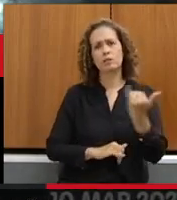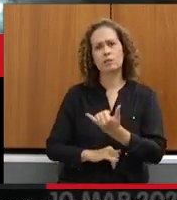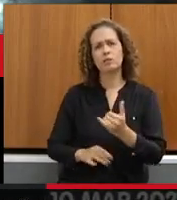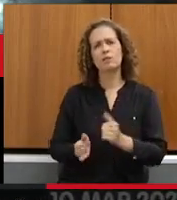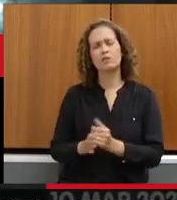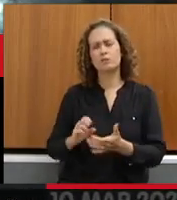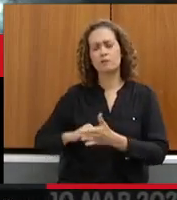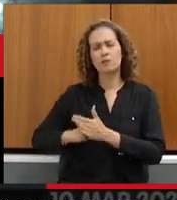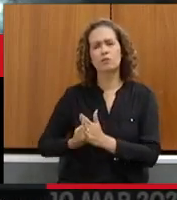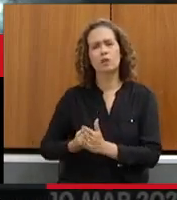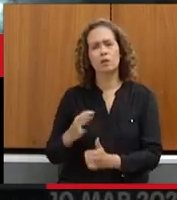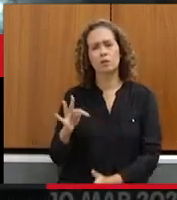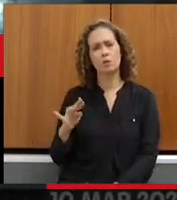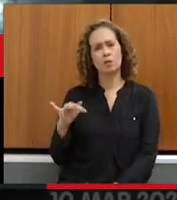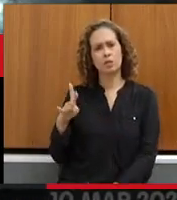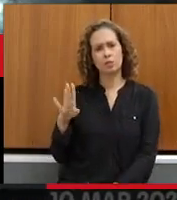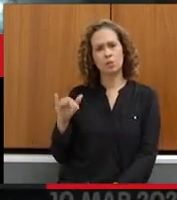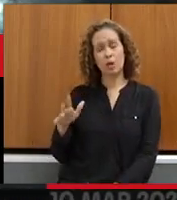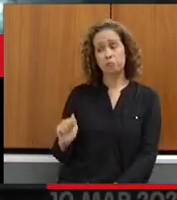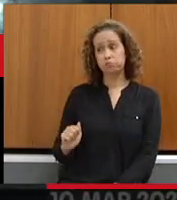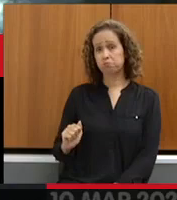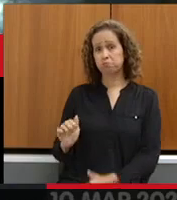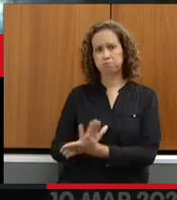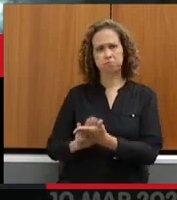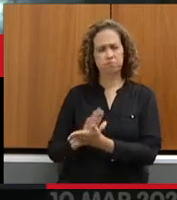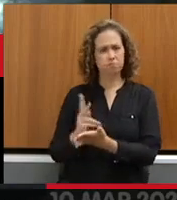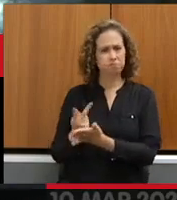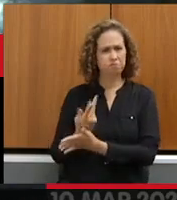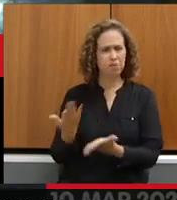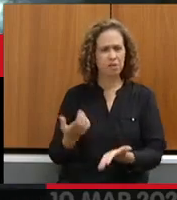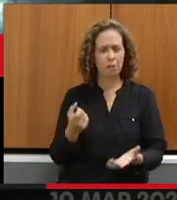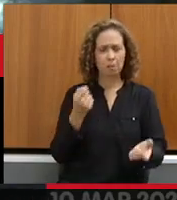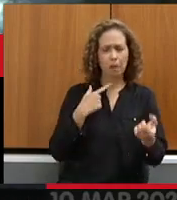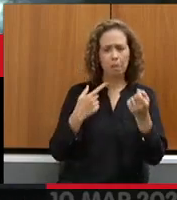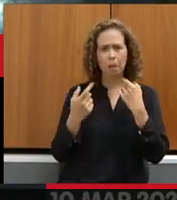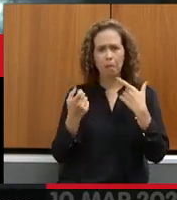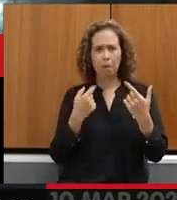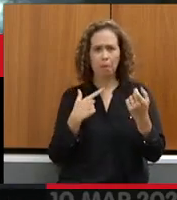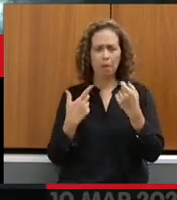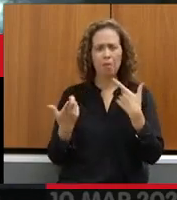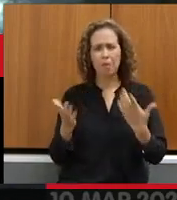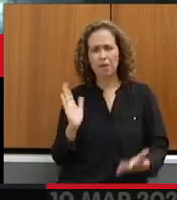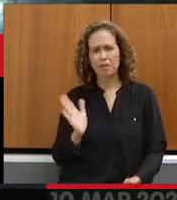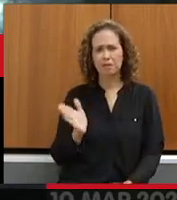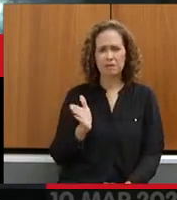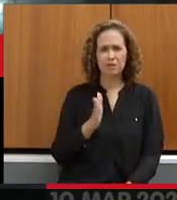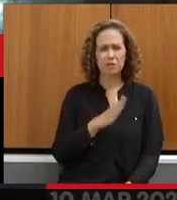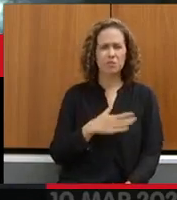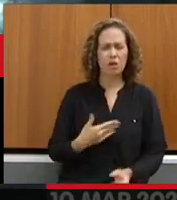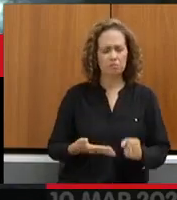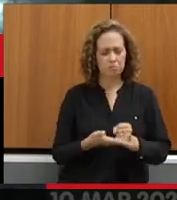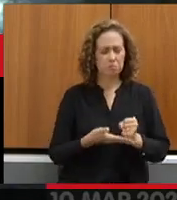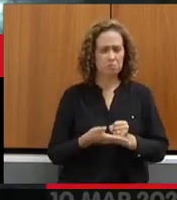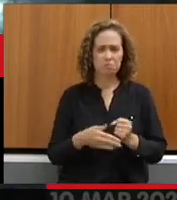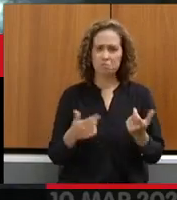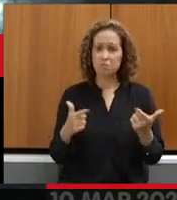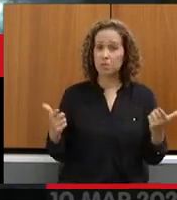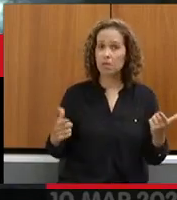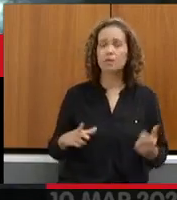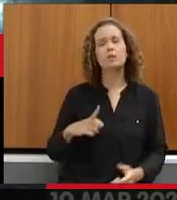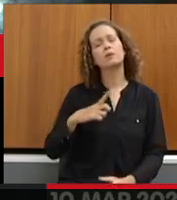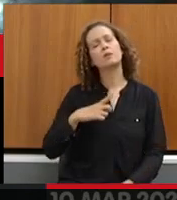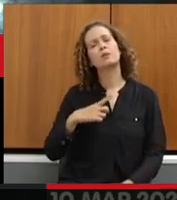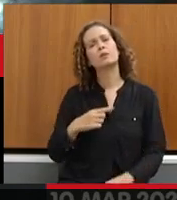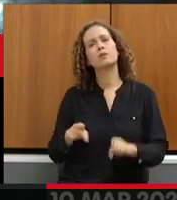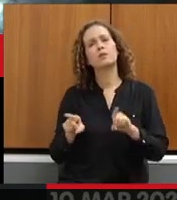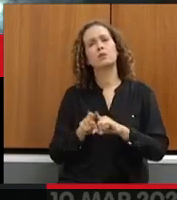nunca nada eles aconteceu mas além das ofensas gratuitas e em fundadas existem também